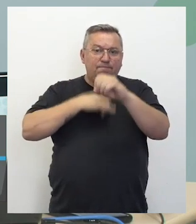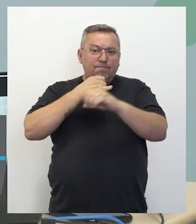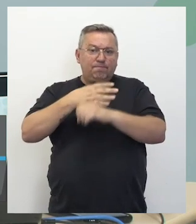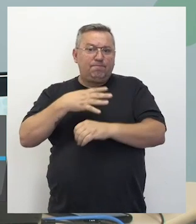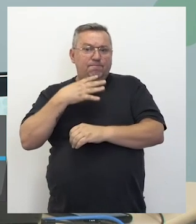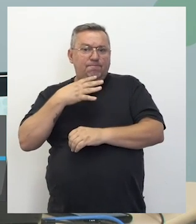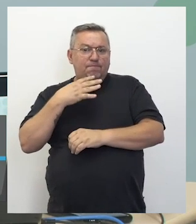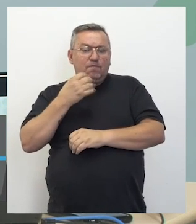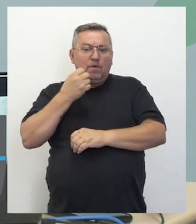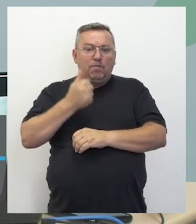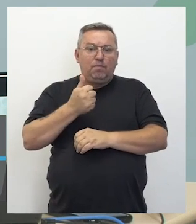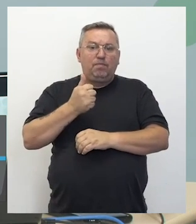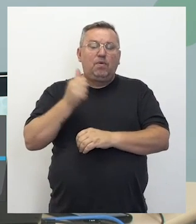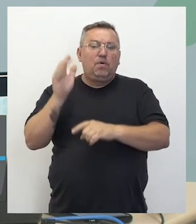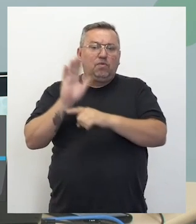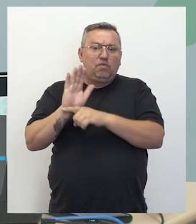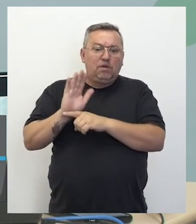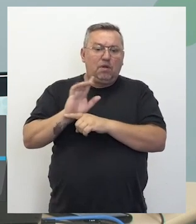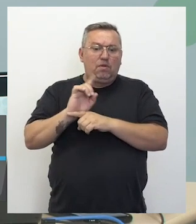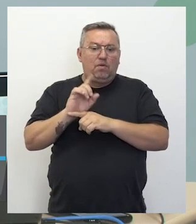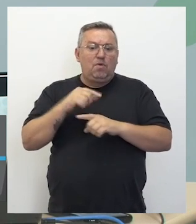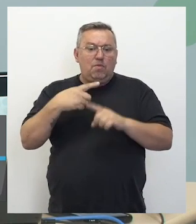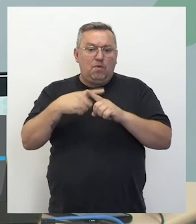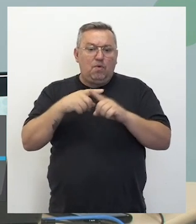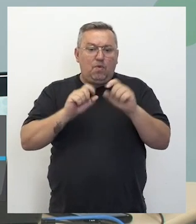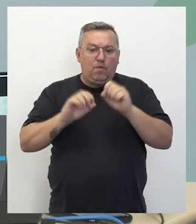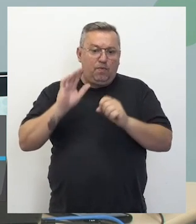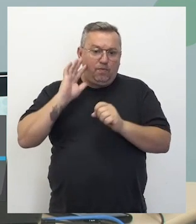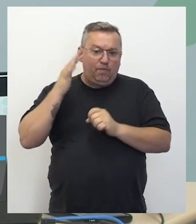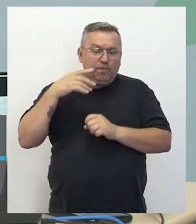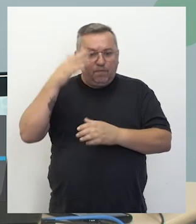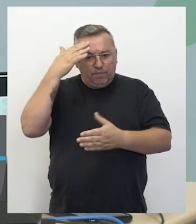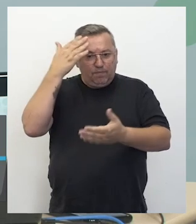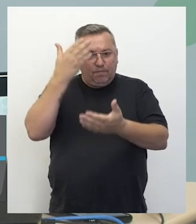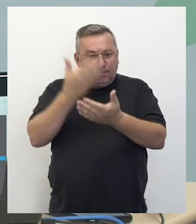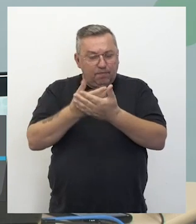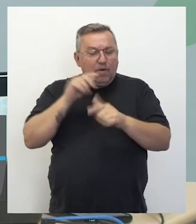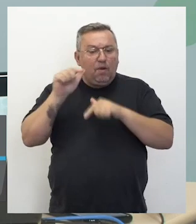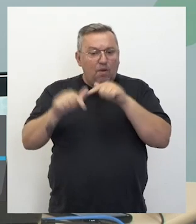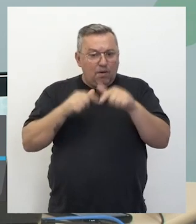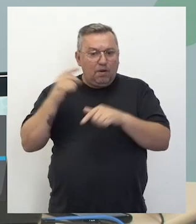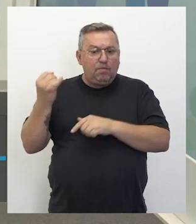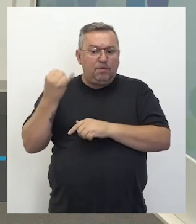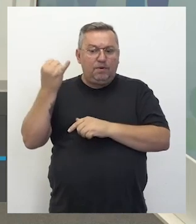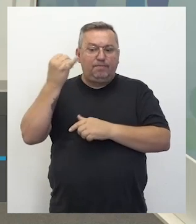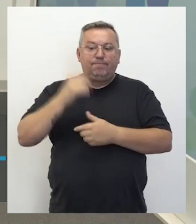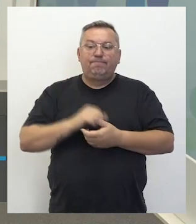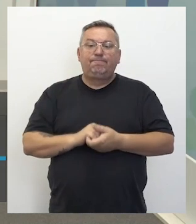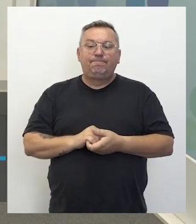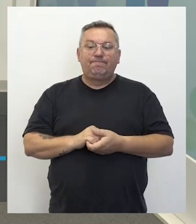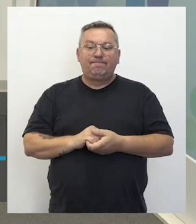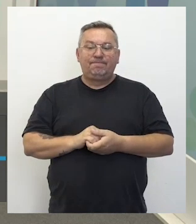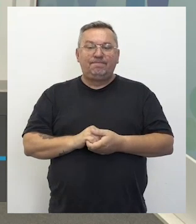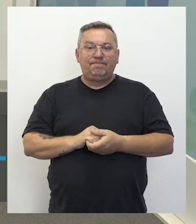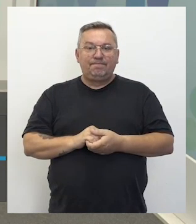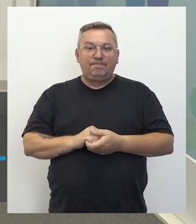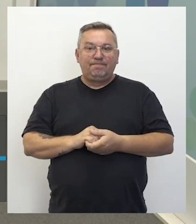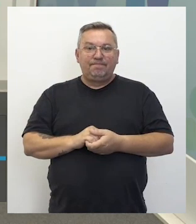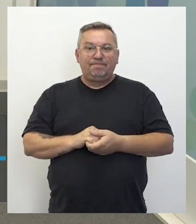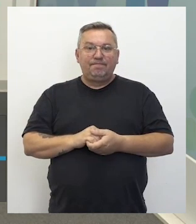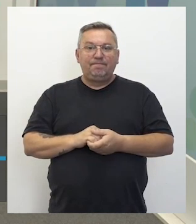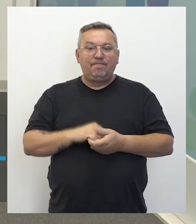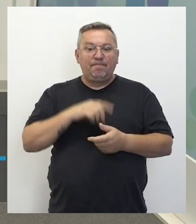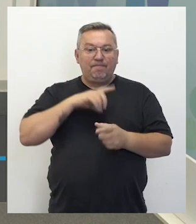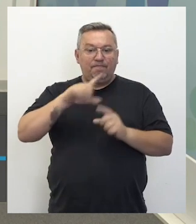ver se vale a pena contribuir, né, porque eu acredito que é um trabalho importante. Muito bem. Tem mais alguma